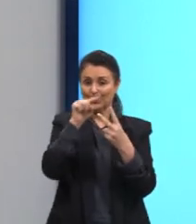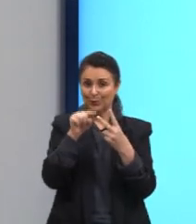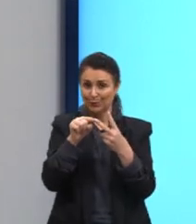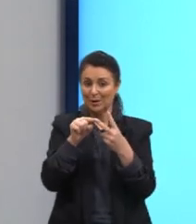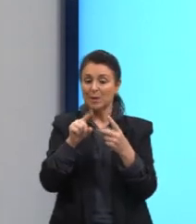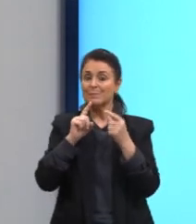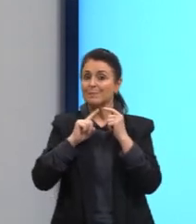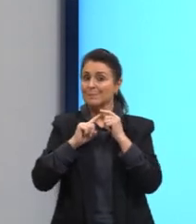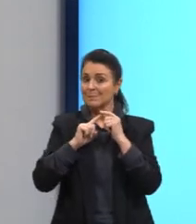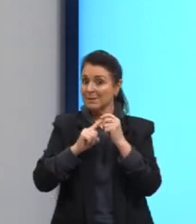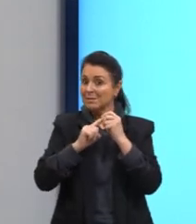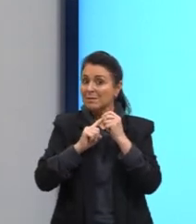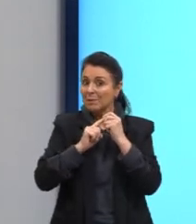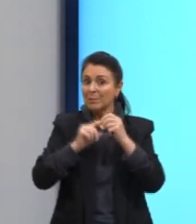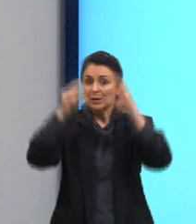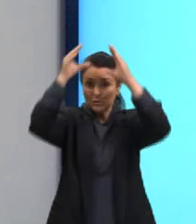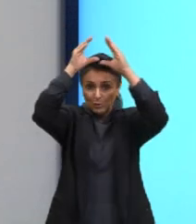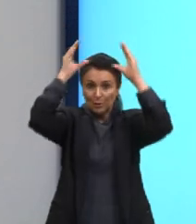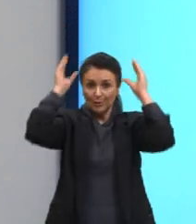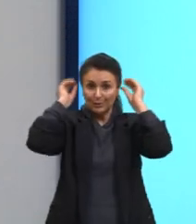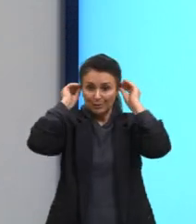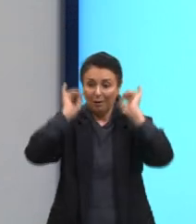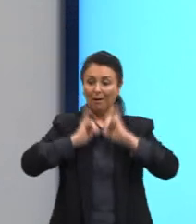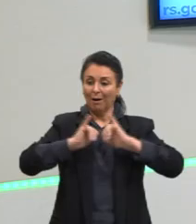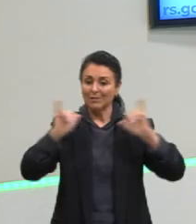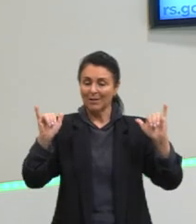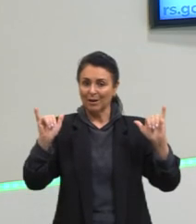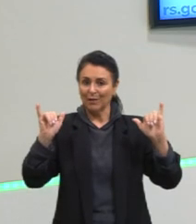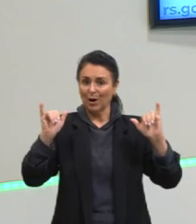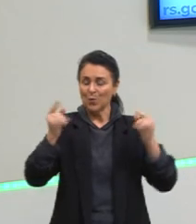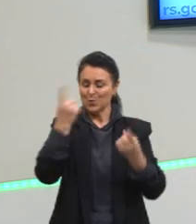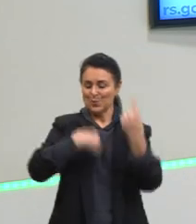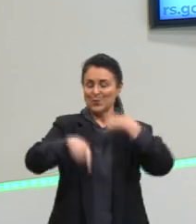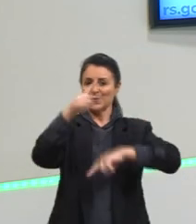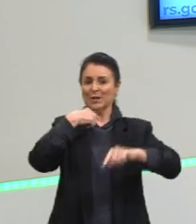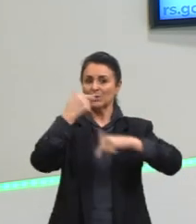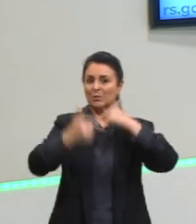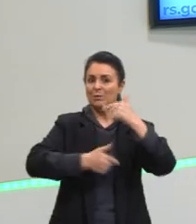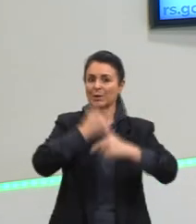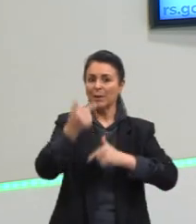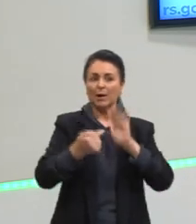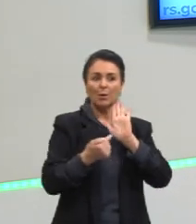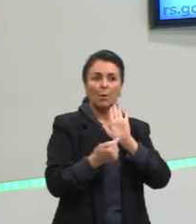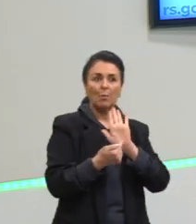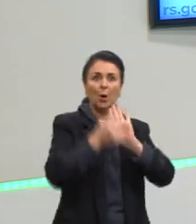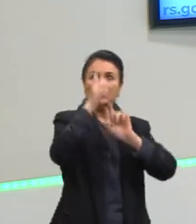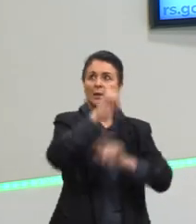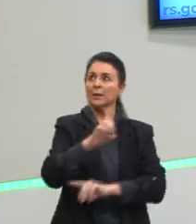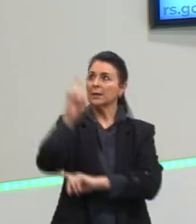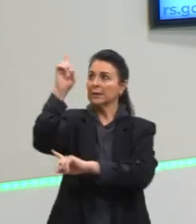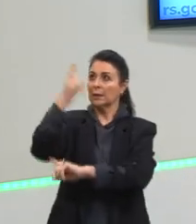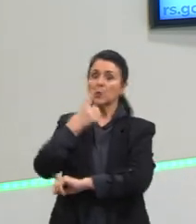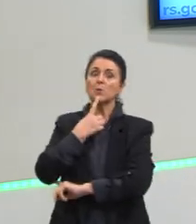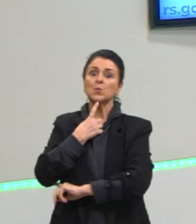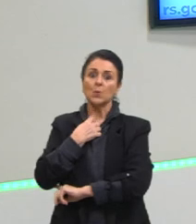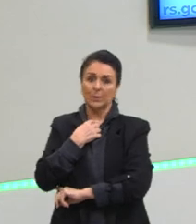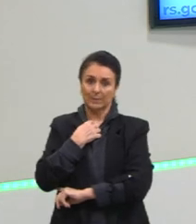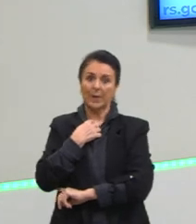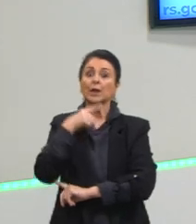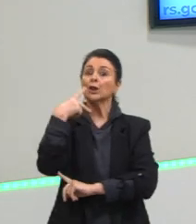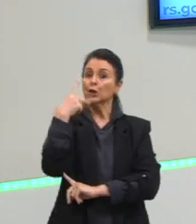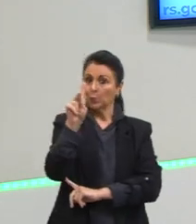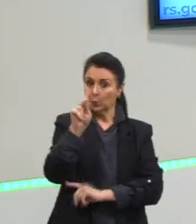de que o sucesso no trabalho é uma indicação de salvação a chamada predestinação você o